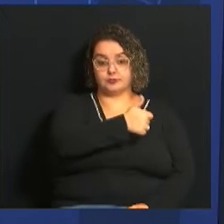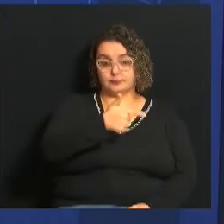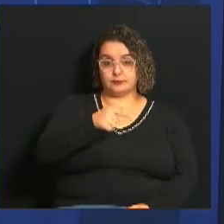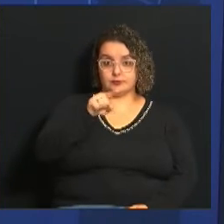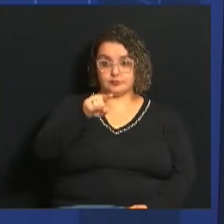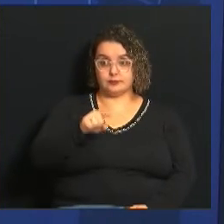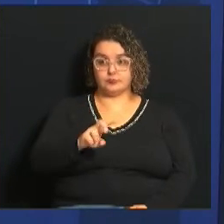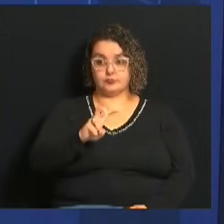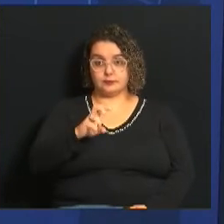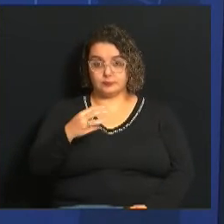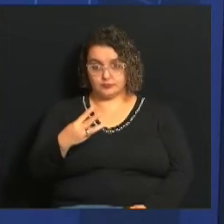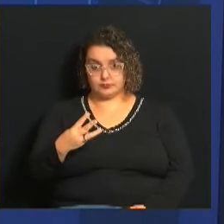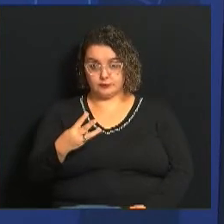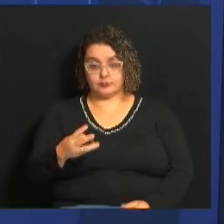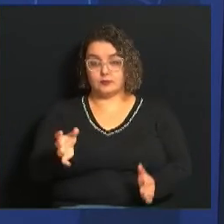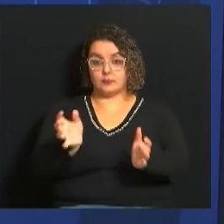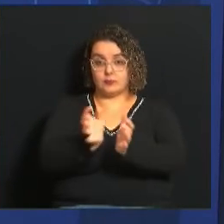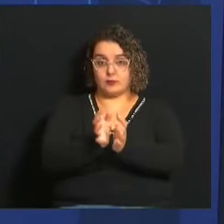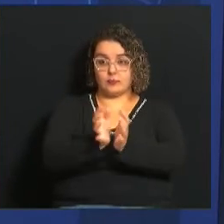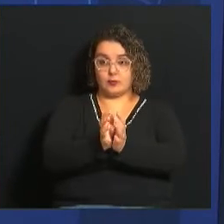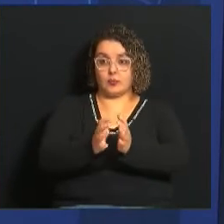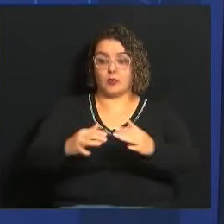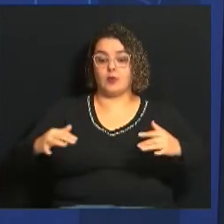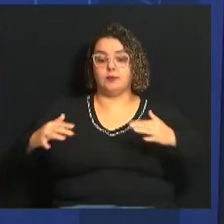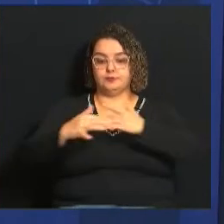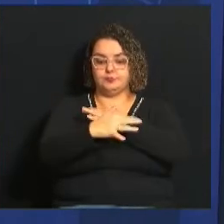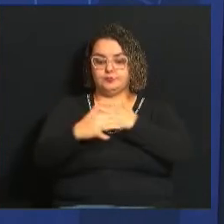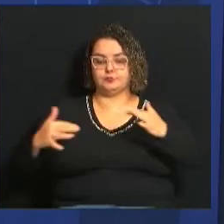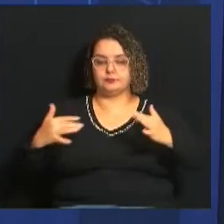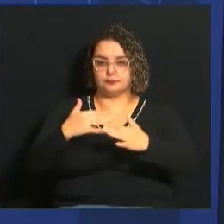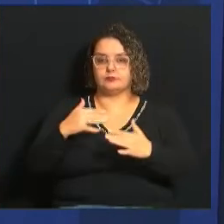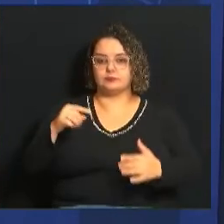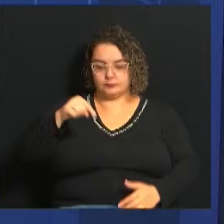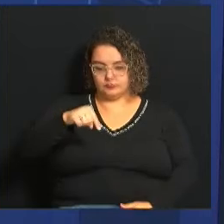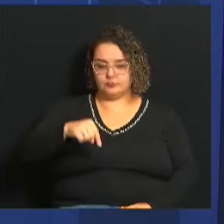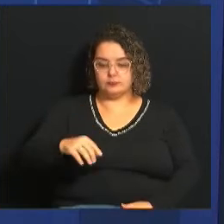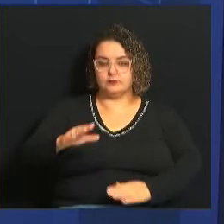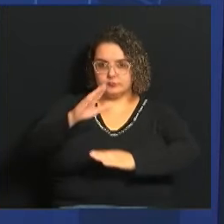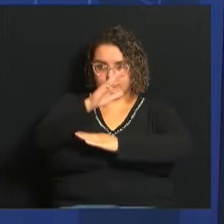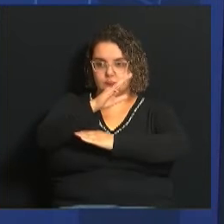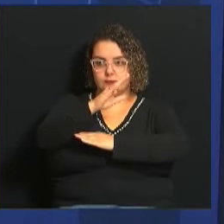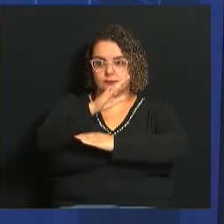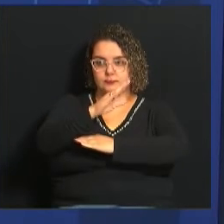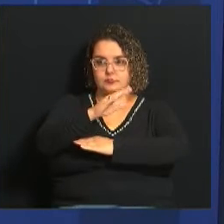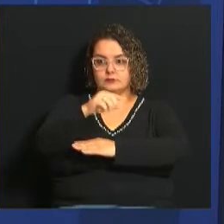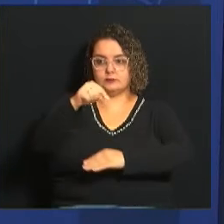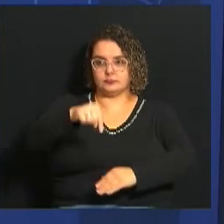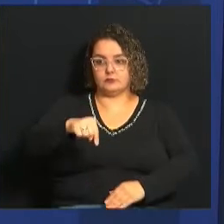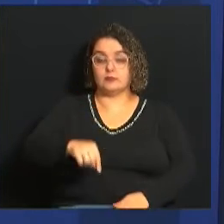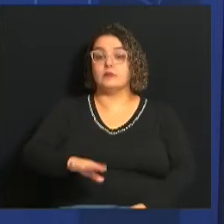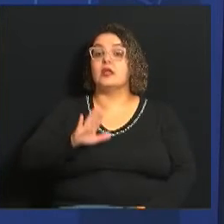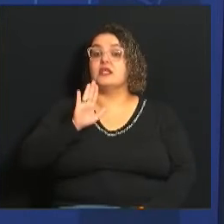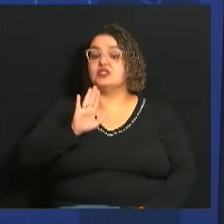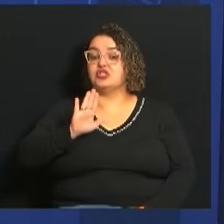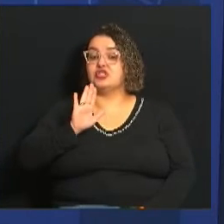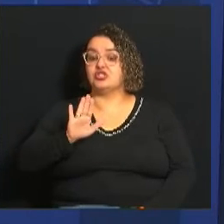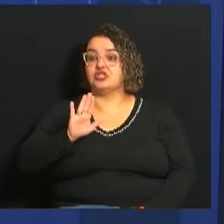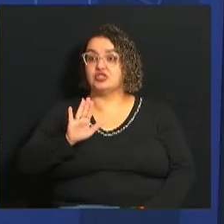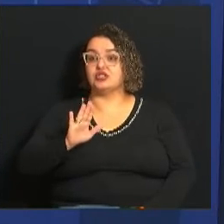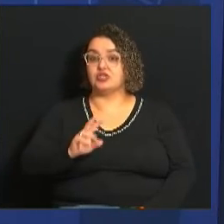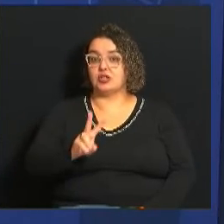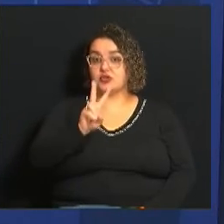12h53, olha só, a Comissão de Mobilidade Urbana e Planejamento Viário aqui da Câmara de Campinas promove daqui a pouco,